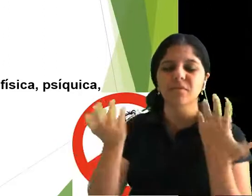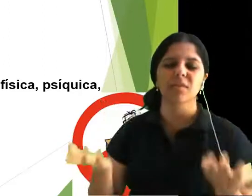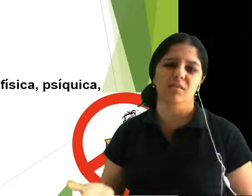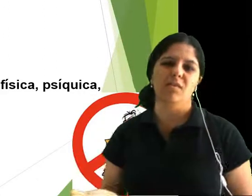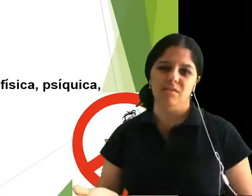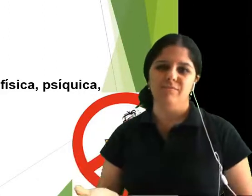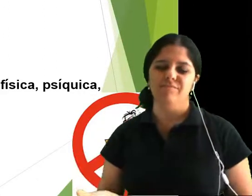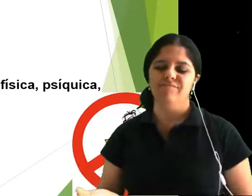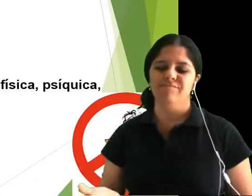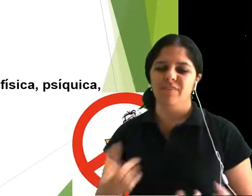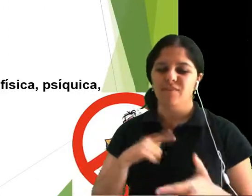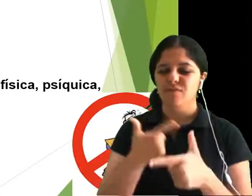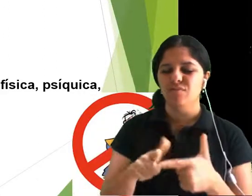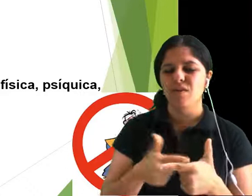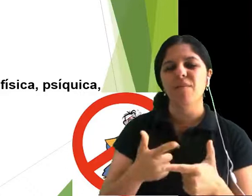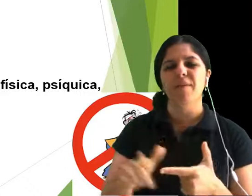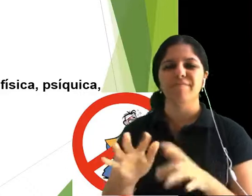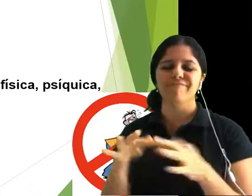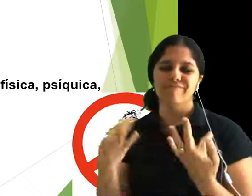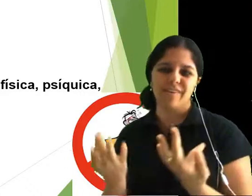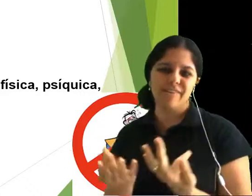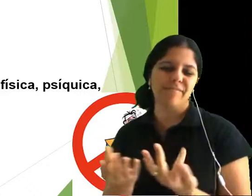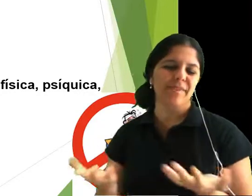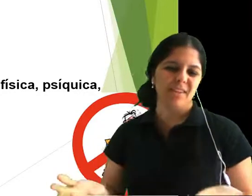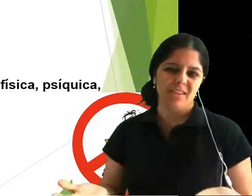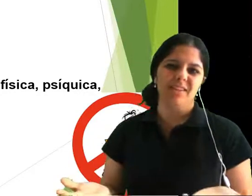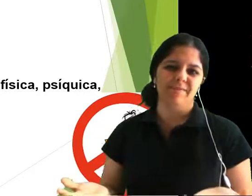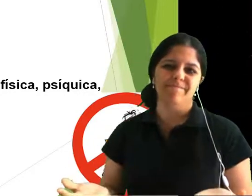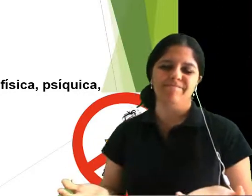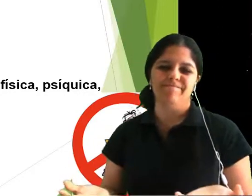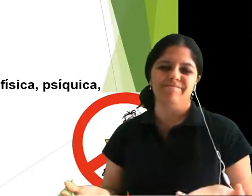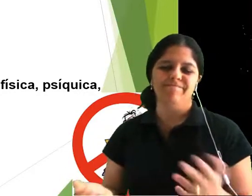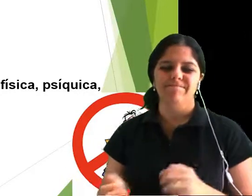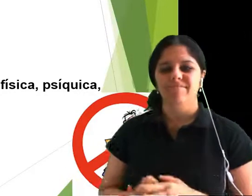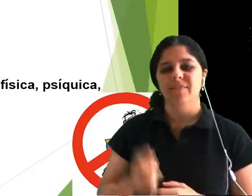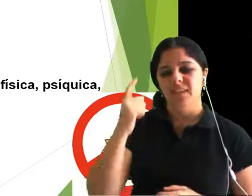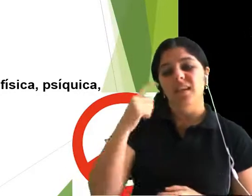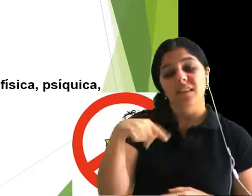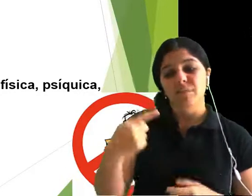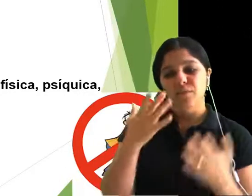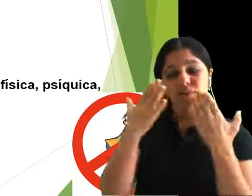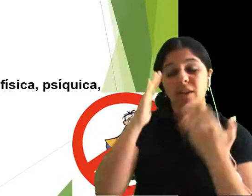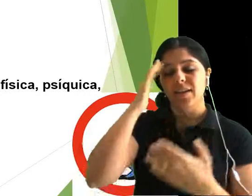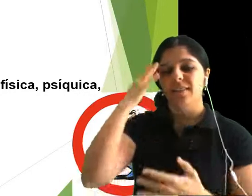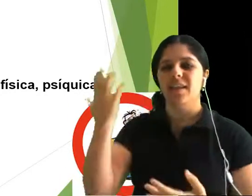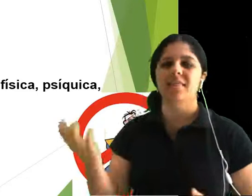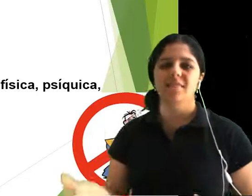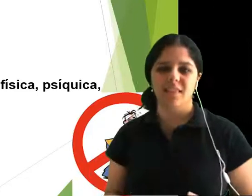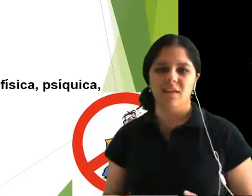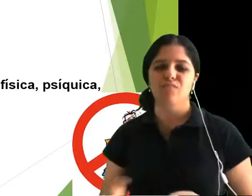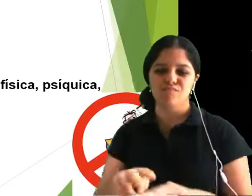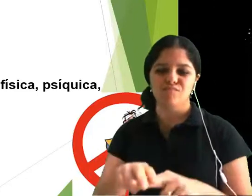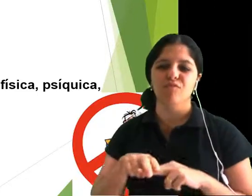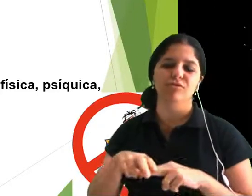na bebida uma fuga para os problemas. Foi tratado direitinho, foi deslocado da tarefa que ele estava, não podia mais